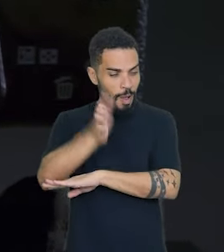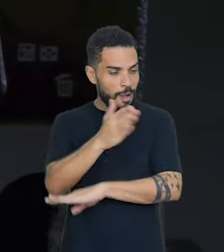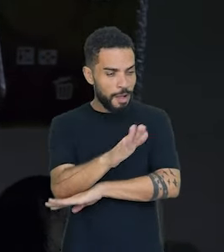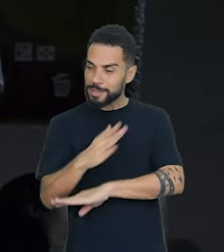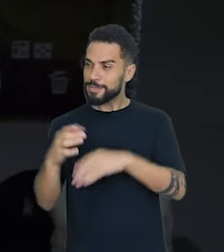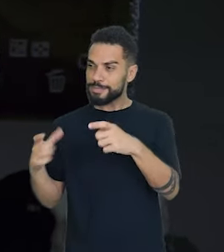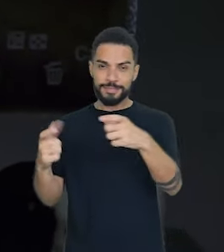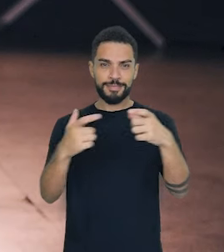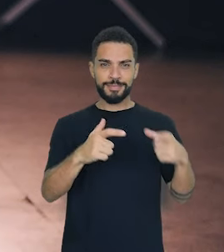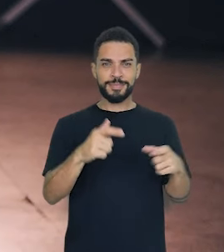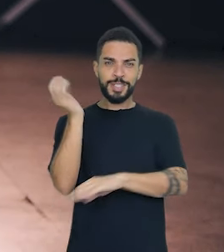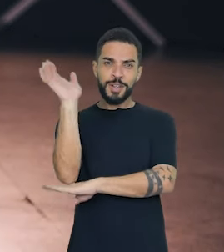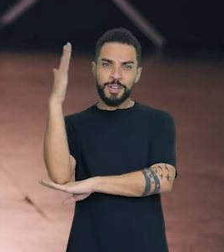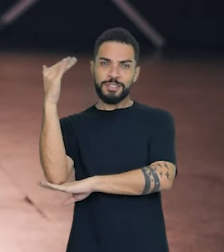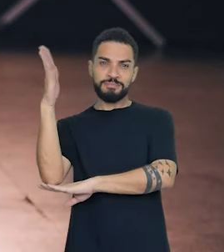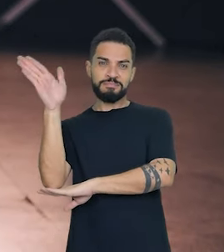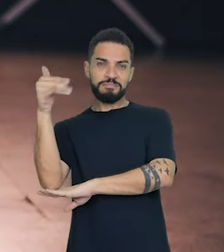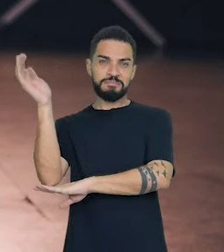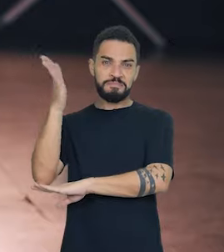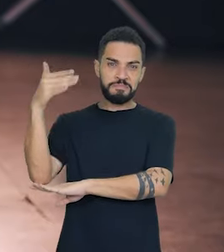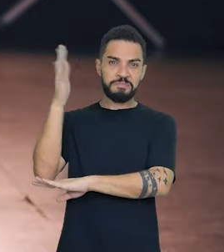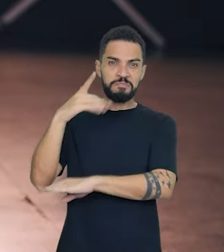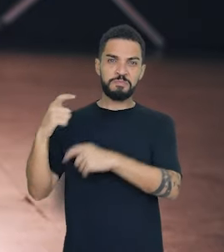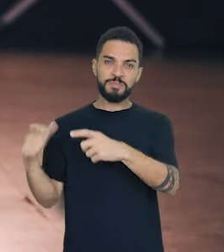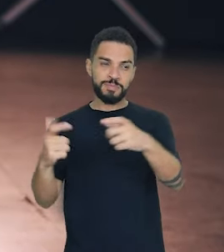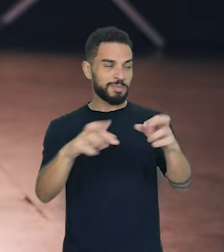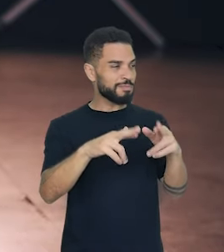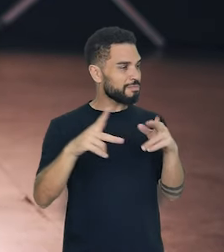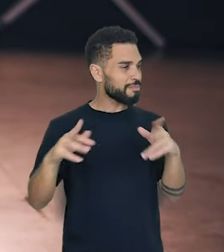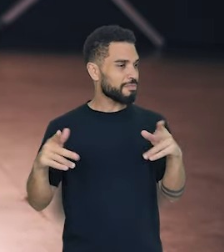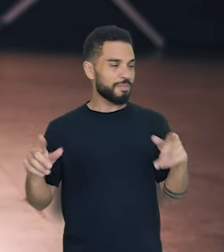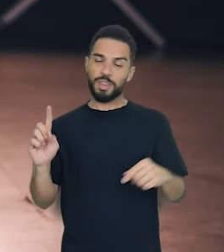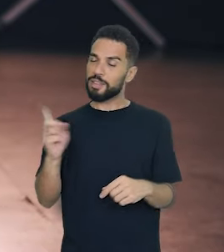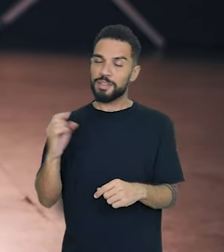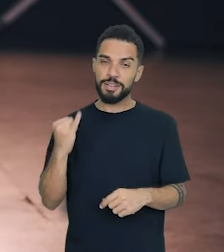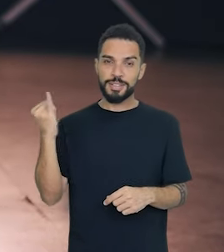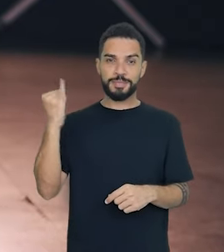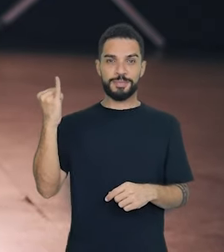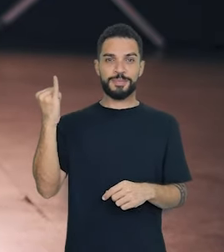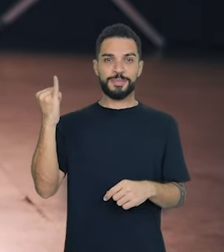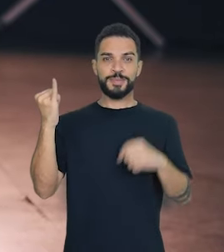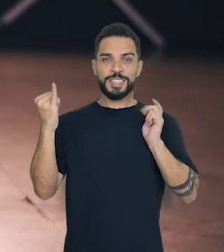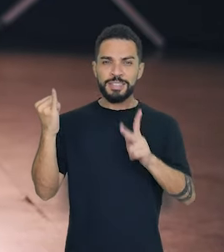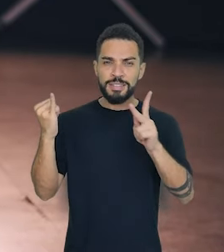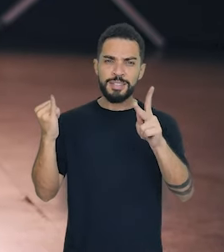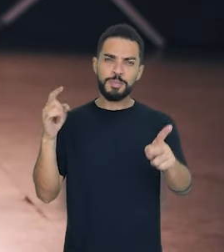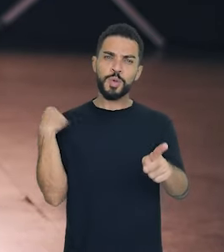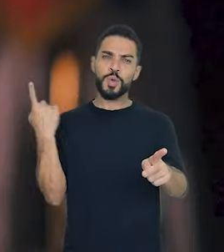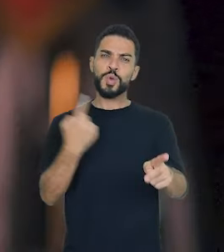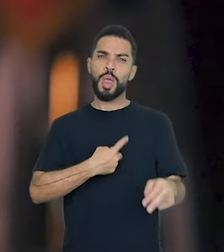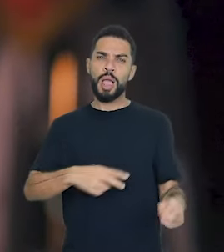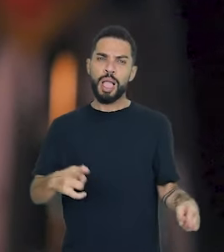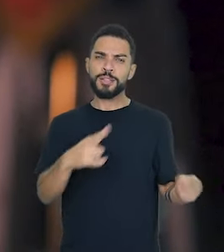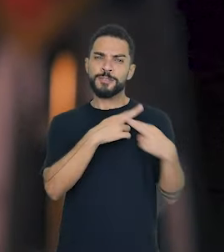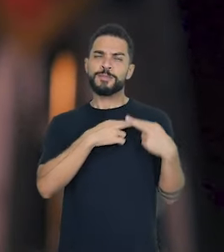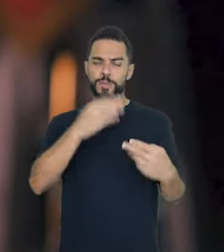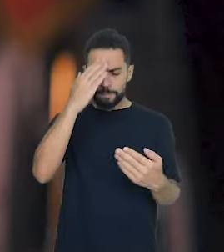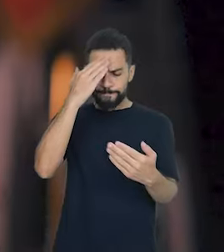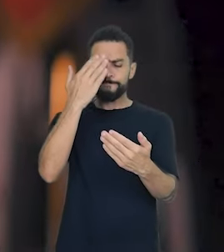pavilhão da Beija-Flor, o pavilhão do Boneco, o pavilhão do Niso da Tijuca. Em todos os pavilhões, a nota máxima é